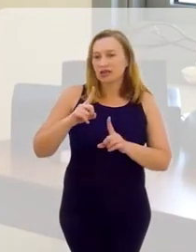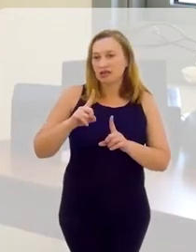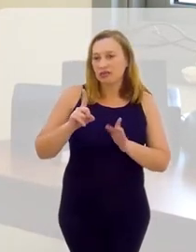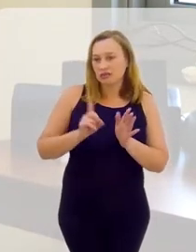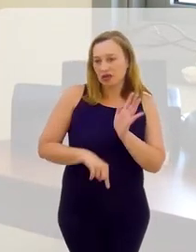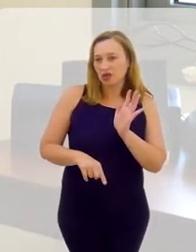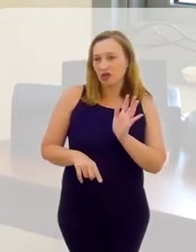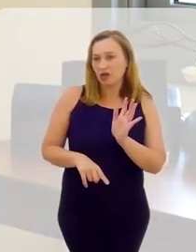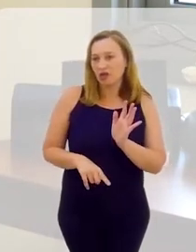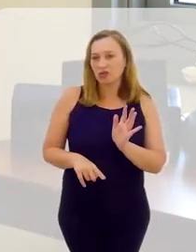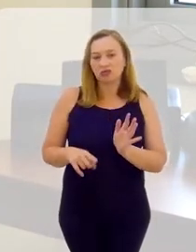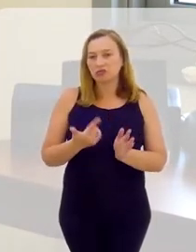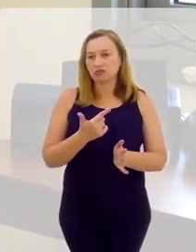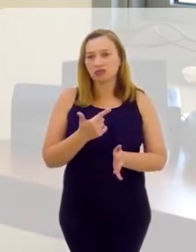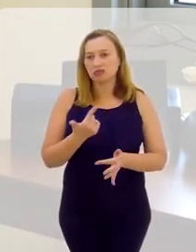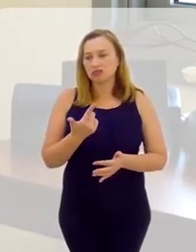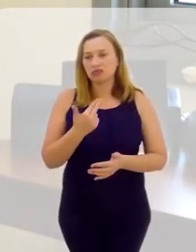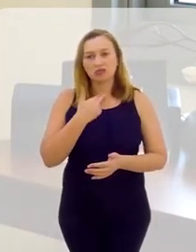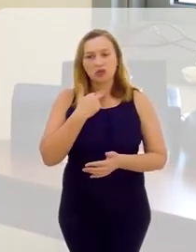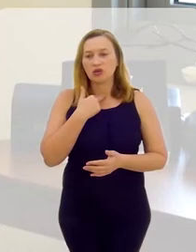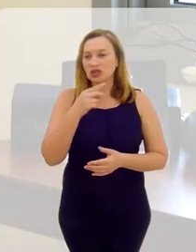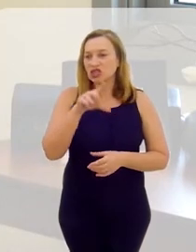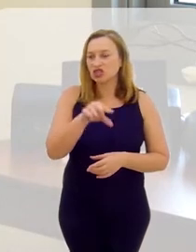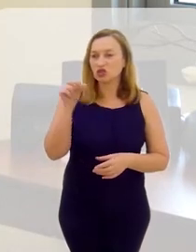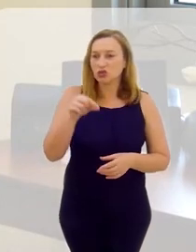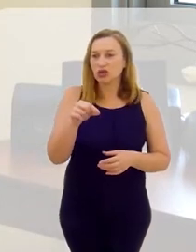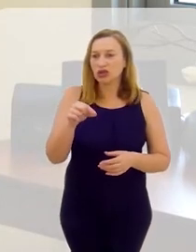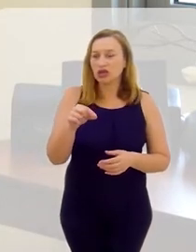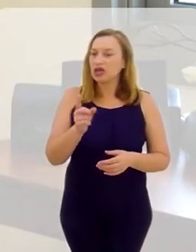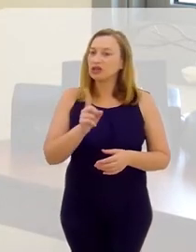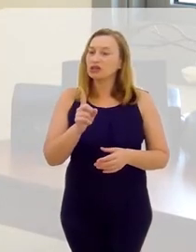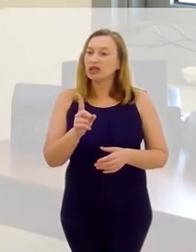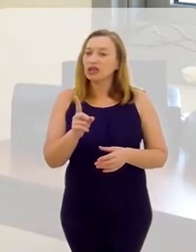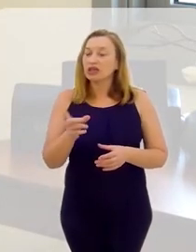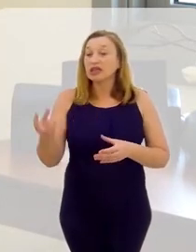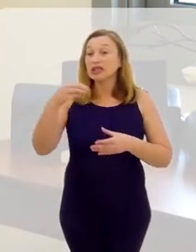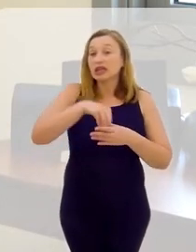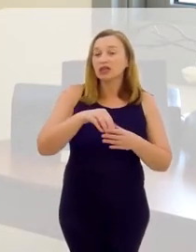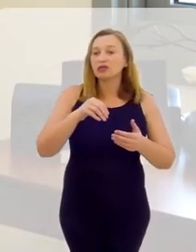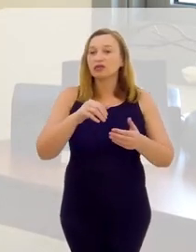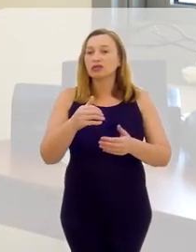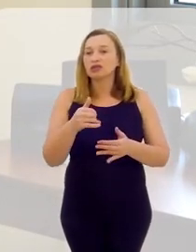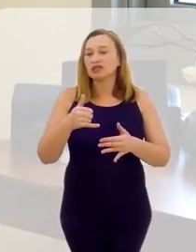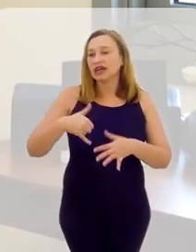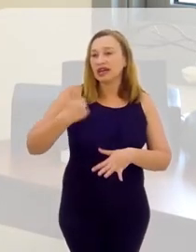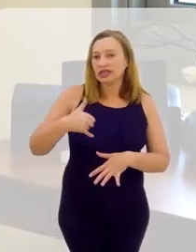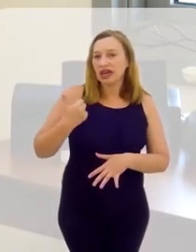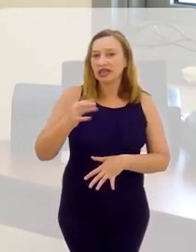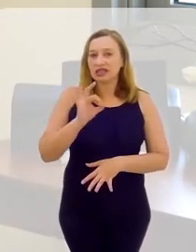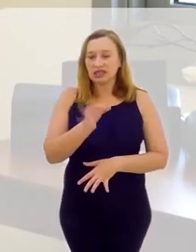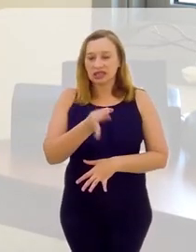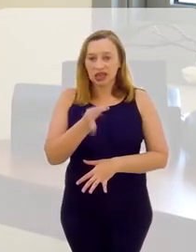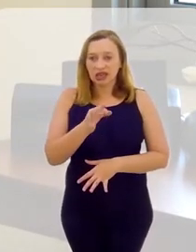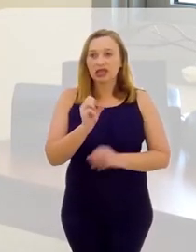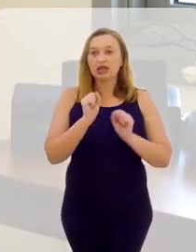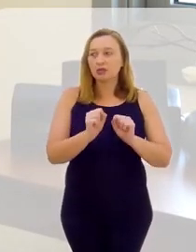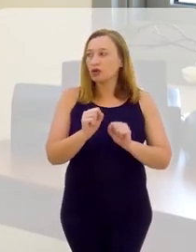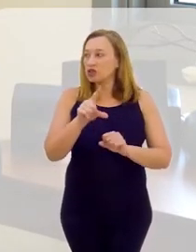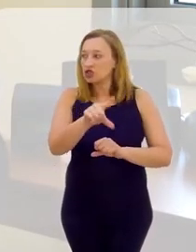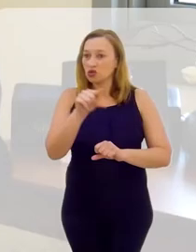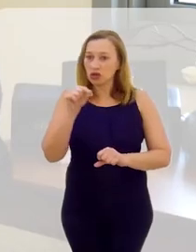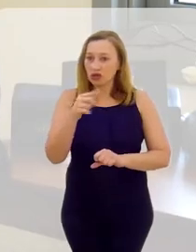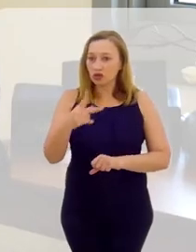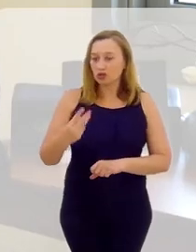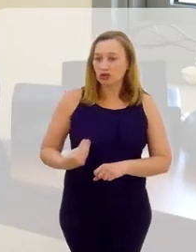ela não pudesse tomar decisão nenhuma, ela não estaria dentro daquela idade que é estabelecida como a idade ideal que ela